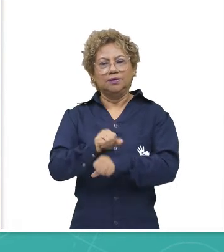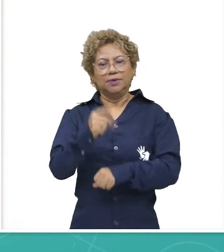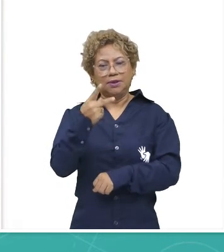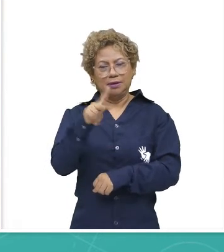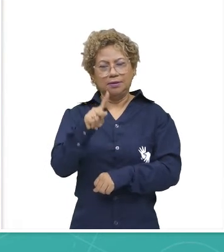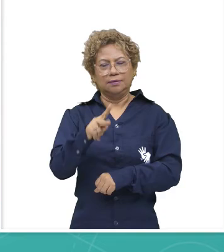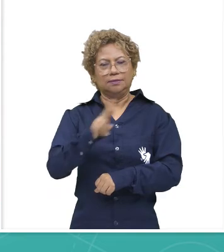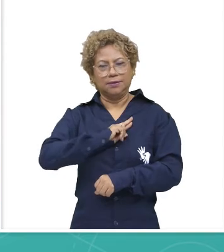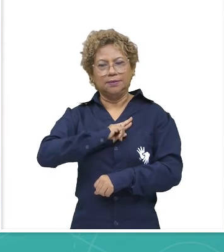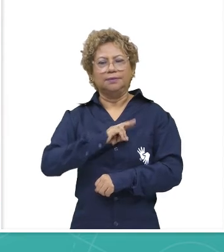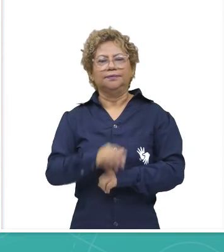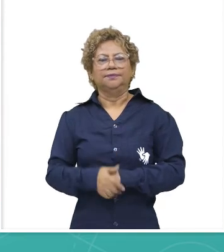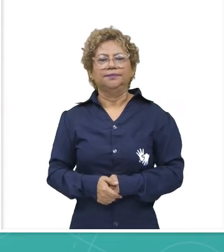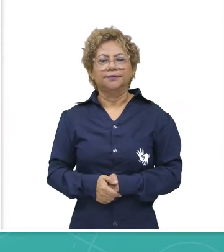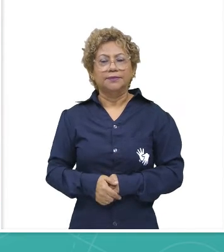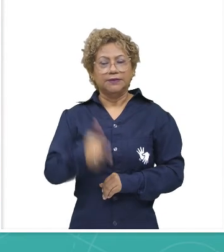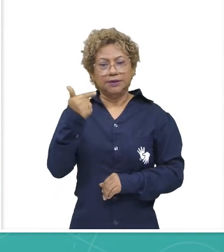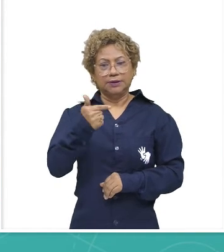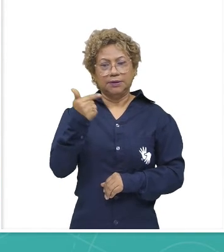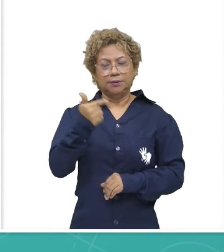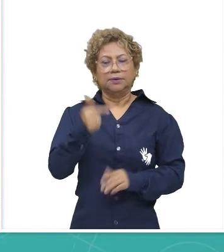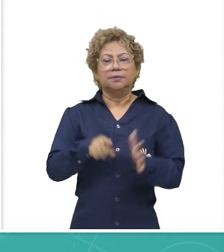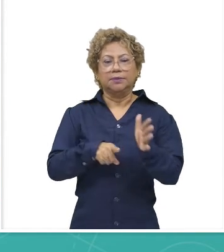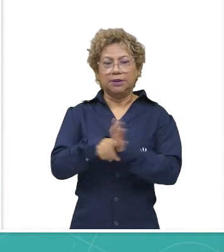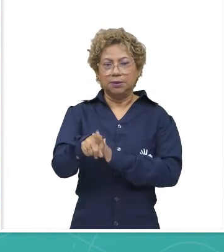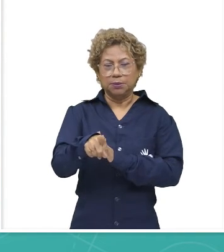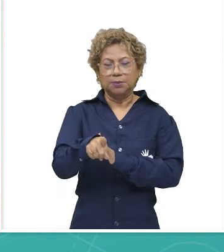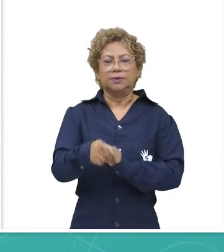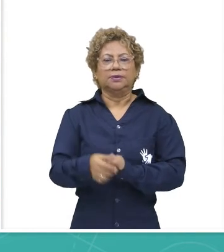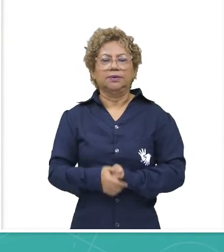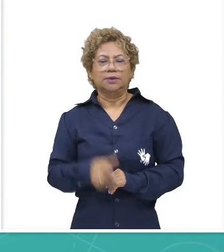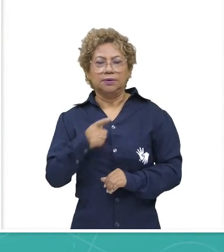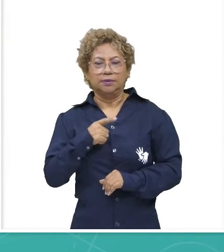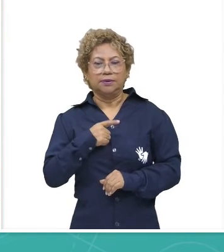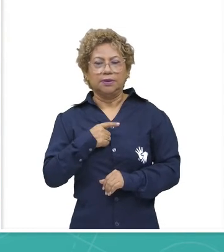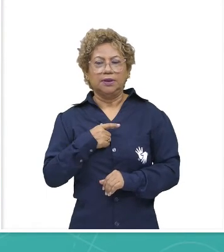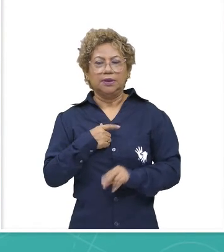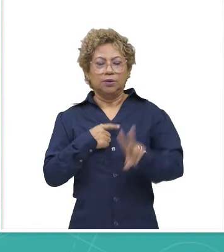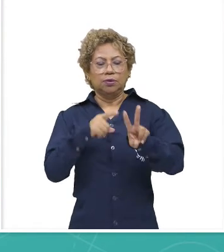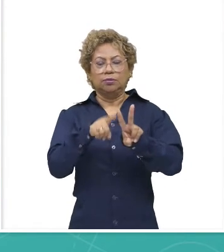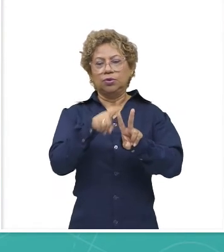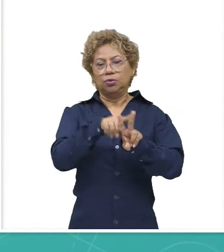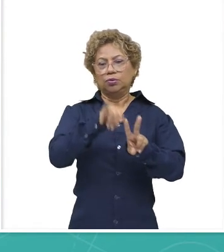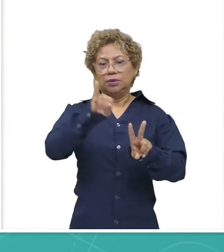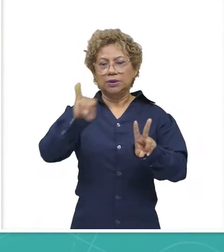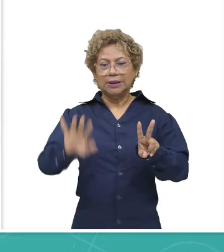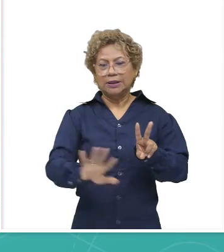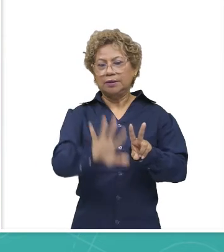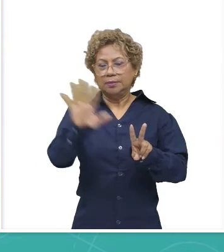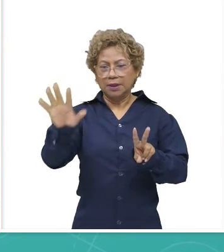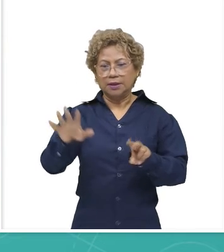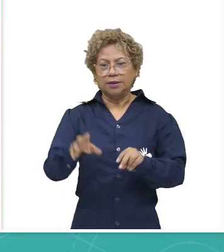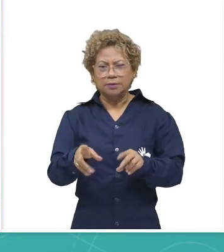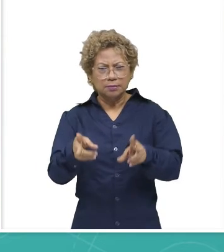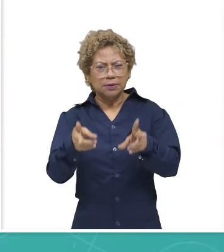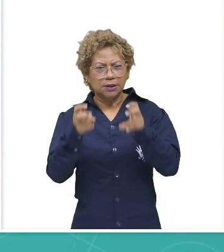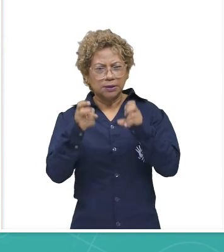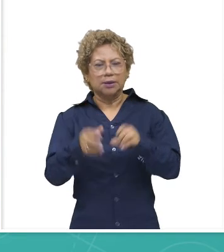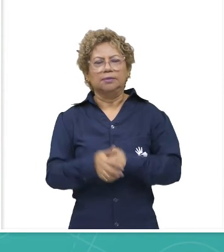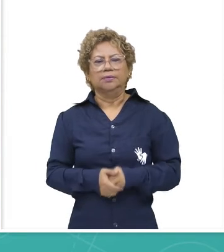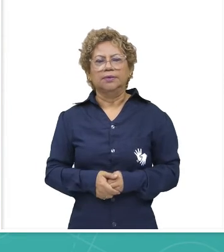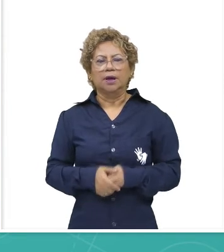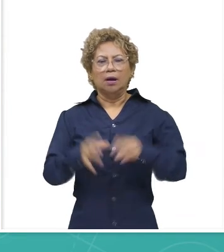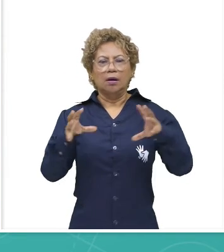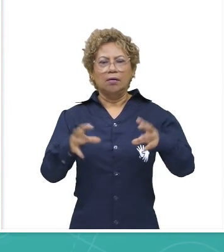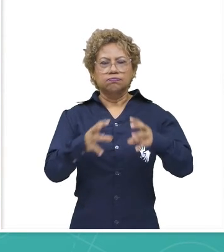questão. Na segunda questão, eu trouxe duas imagens aí para figurar a nossa pergunta. Qual é a